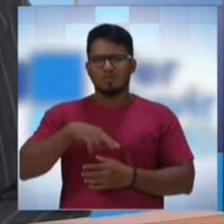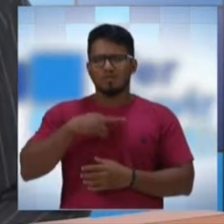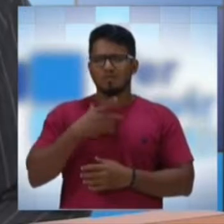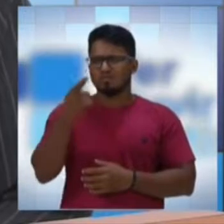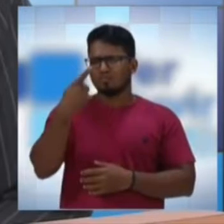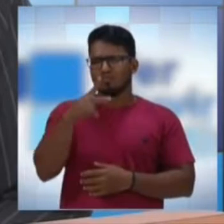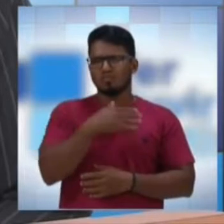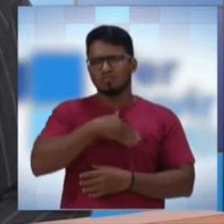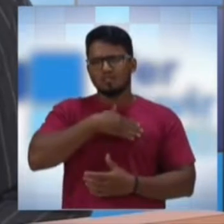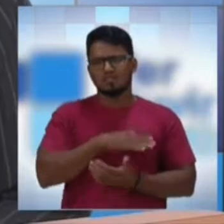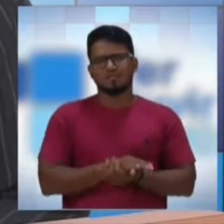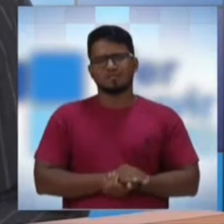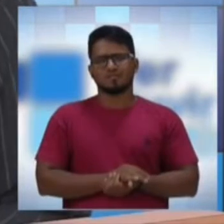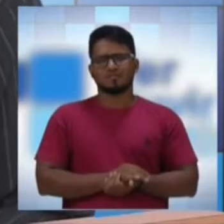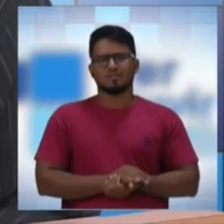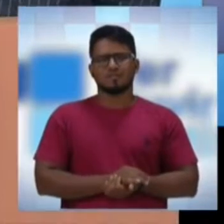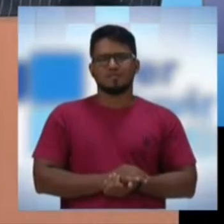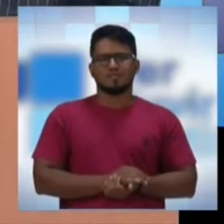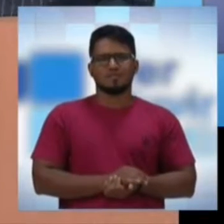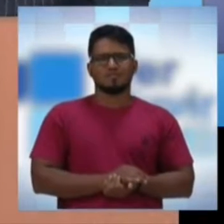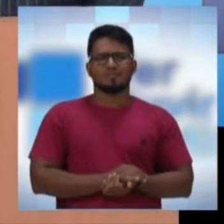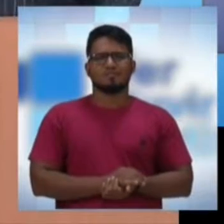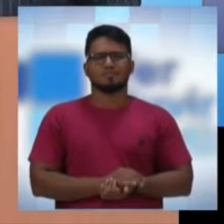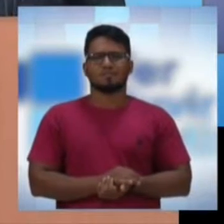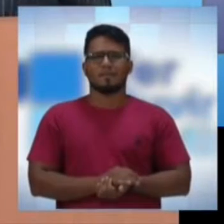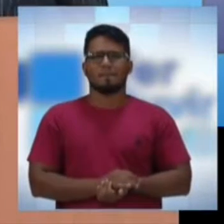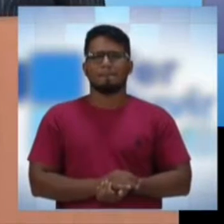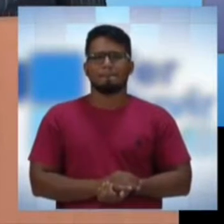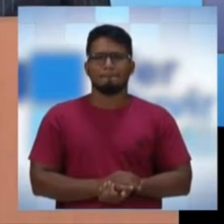a uma que você gosta? Vamos, sim. Vamos lá.